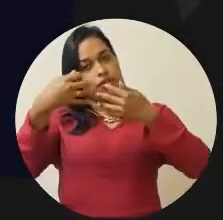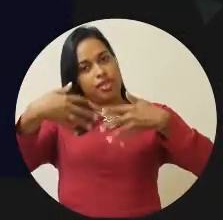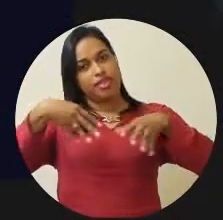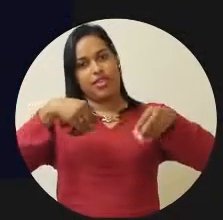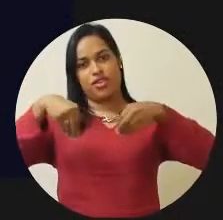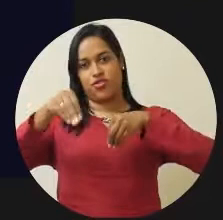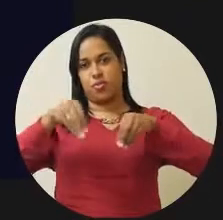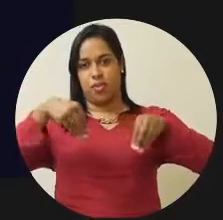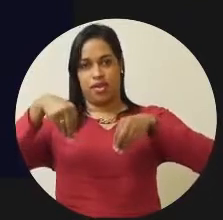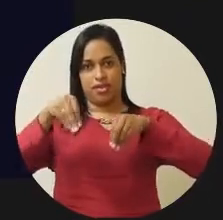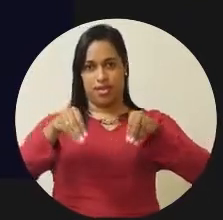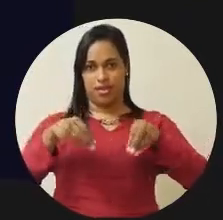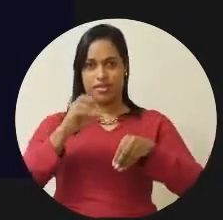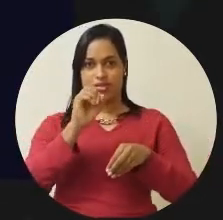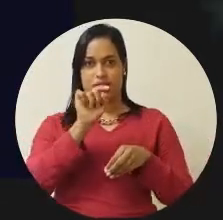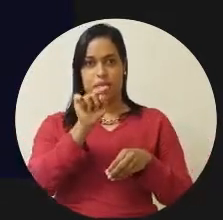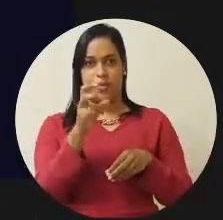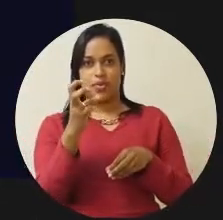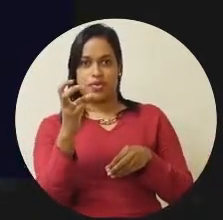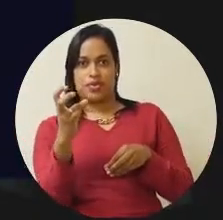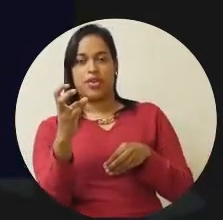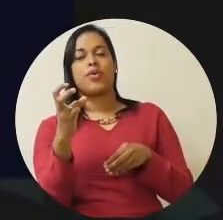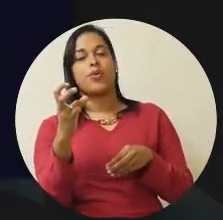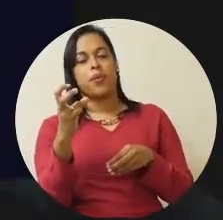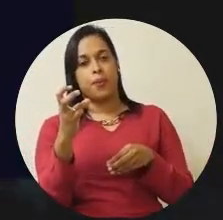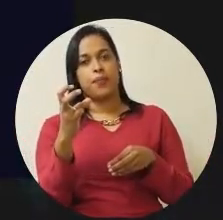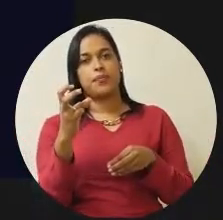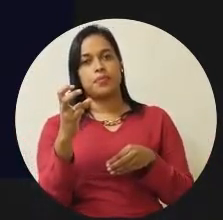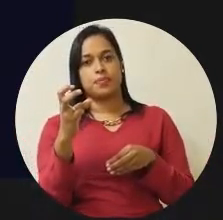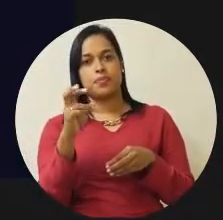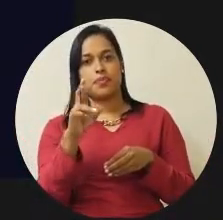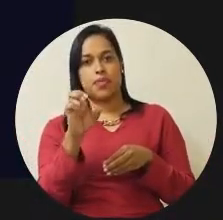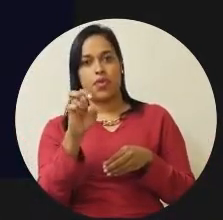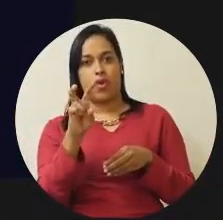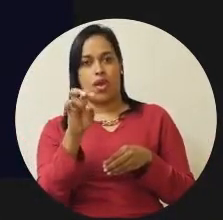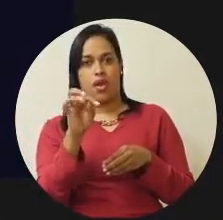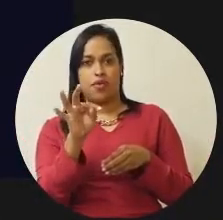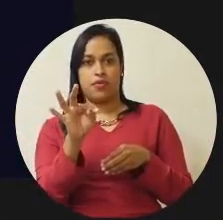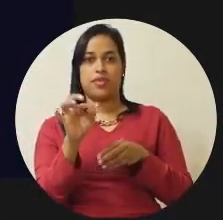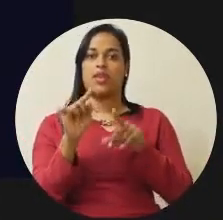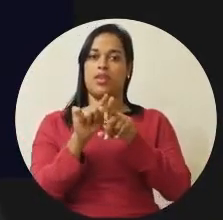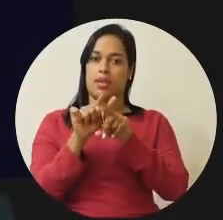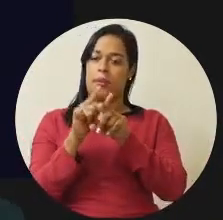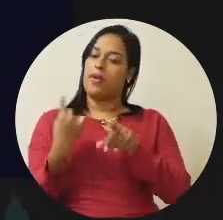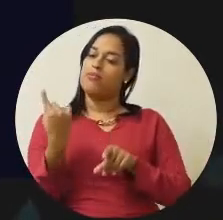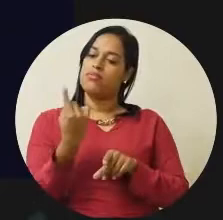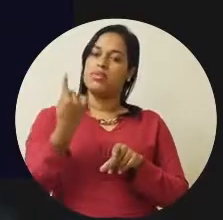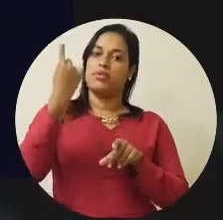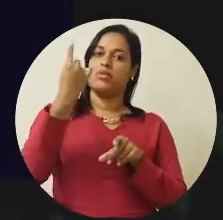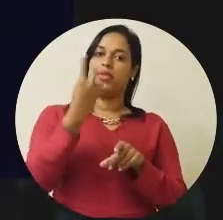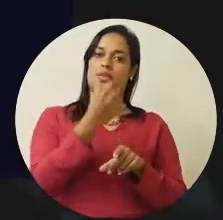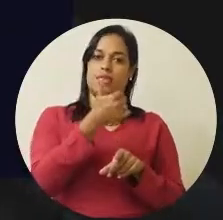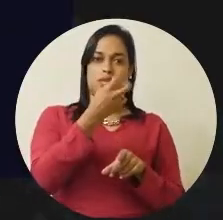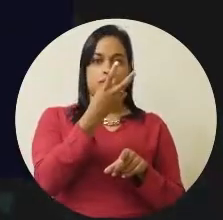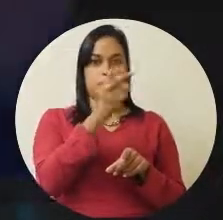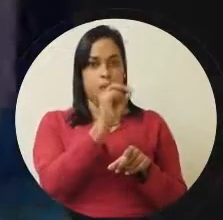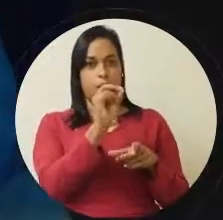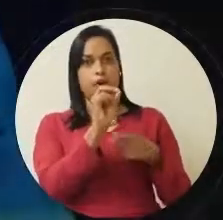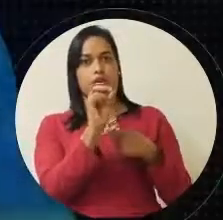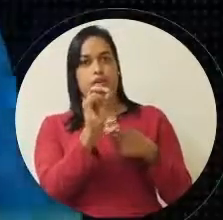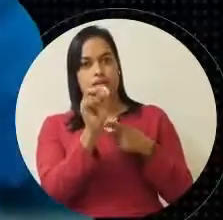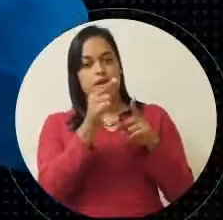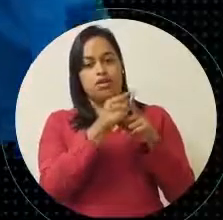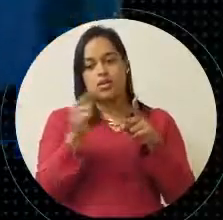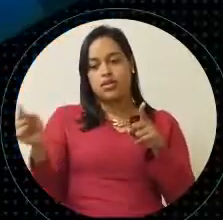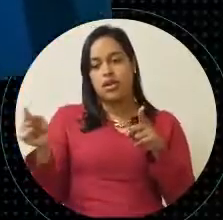transparente, no caso é 0.5, metade da transparência. O height vai definir a altura para 150, o width para a